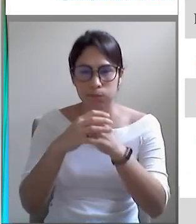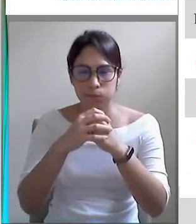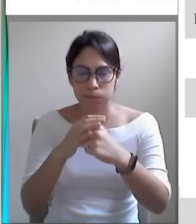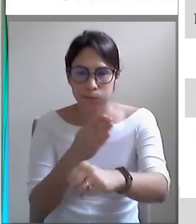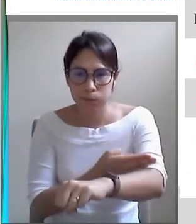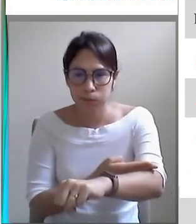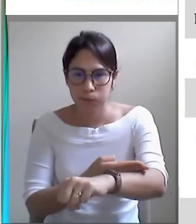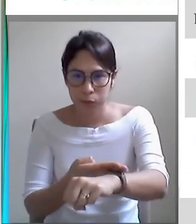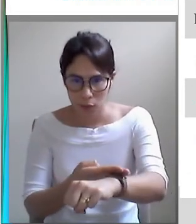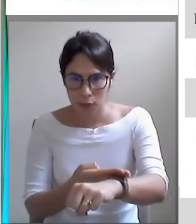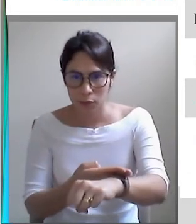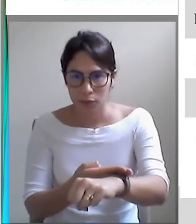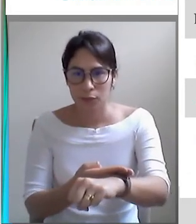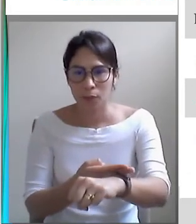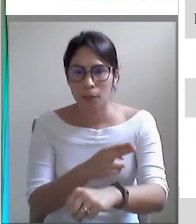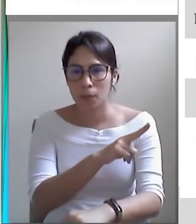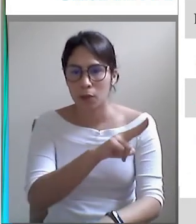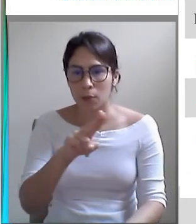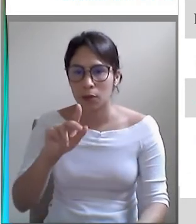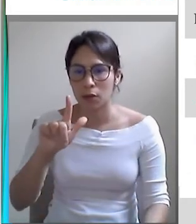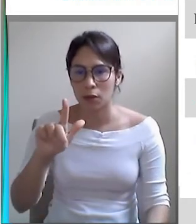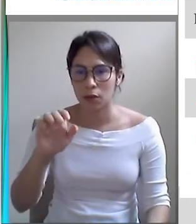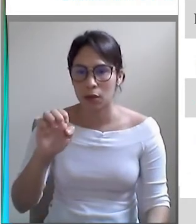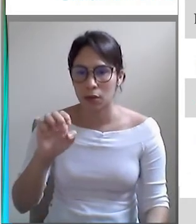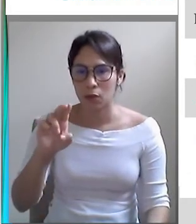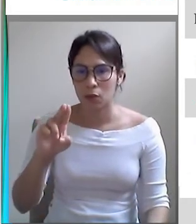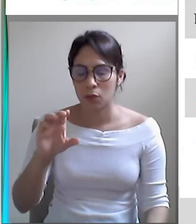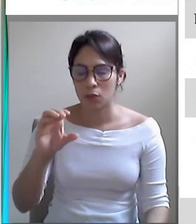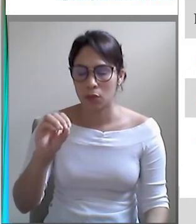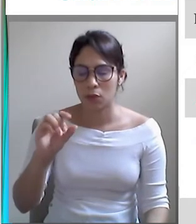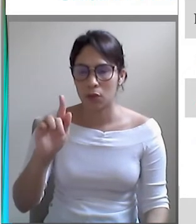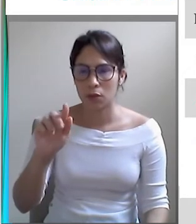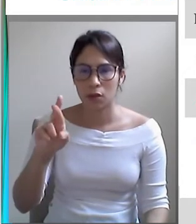sanguíneo é o leucograma.